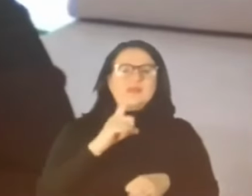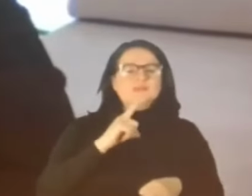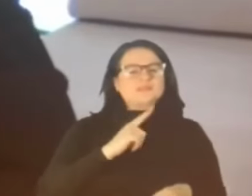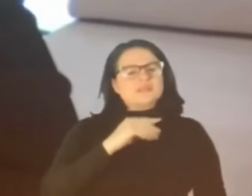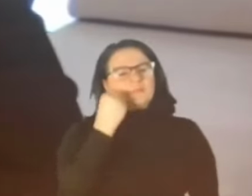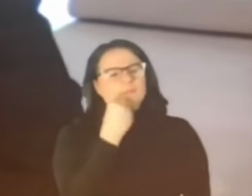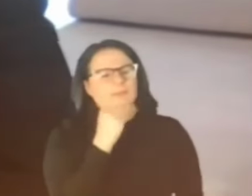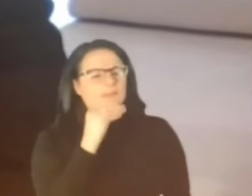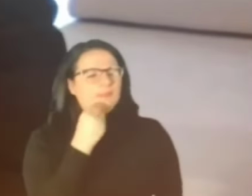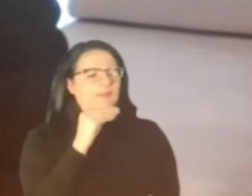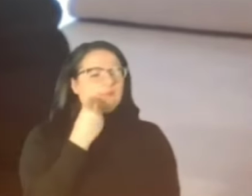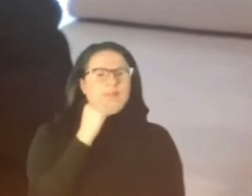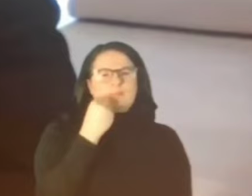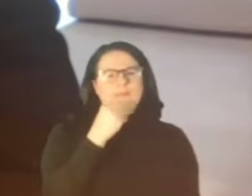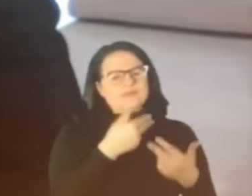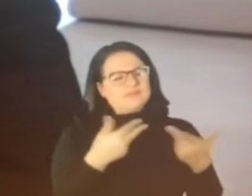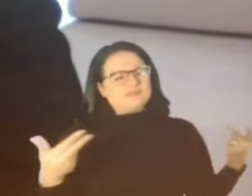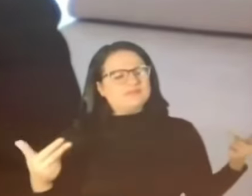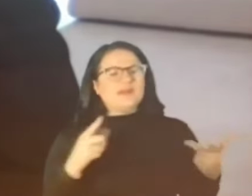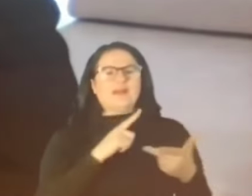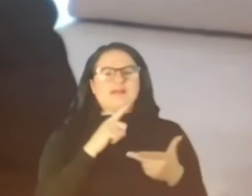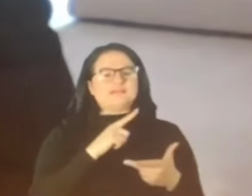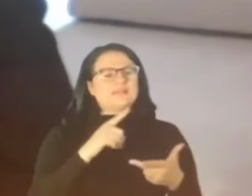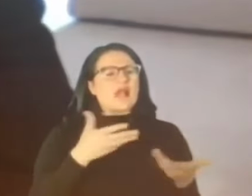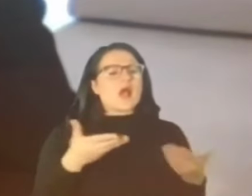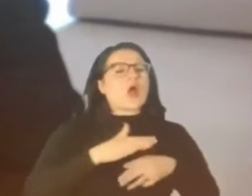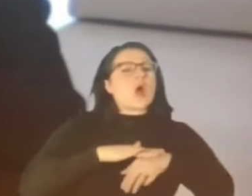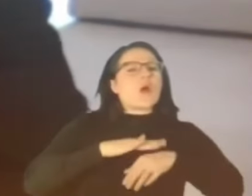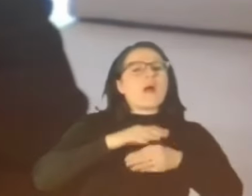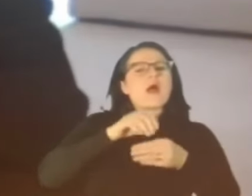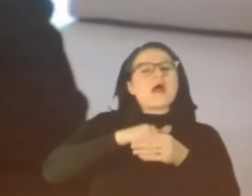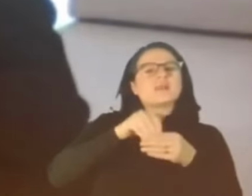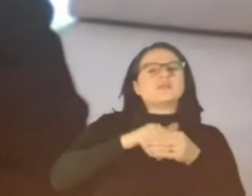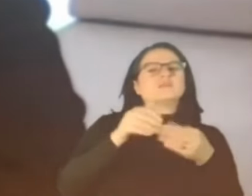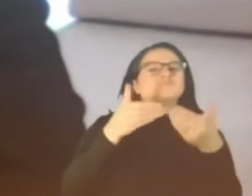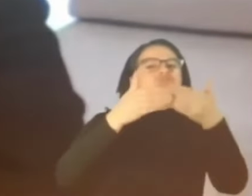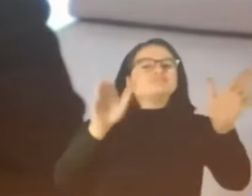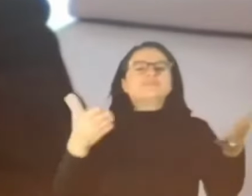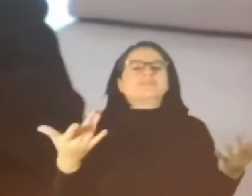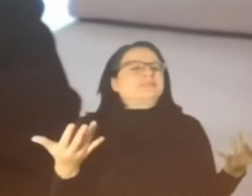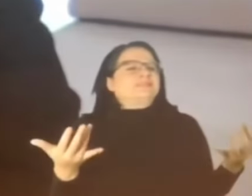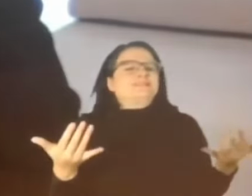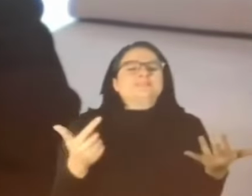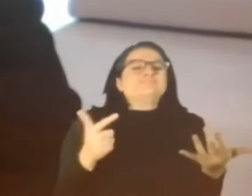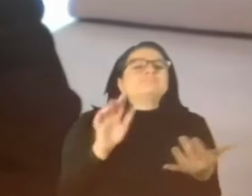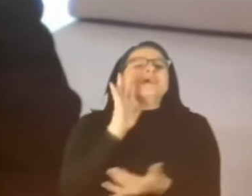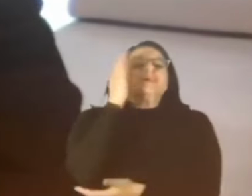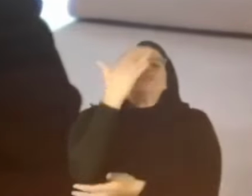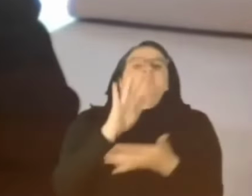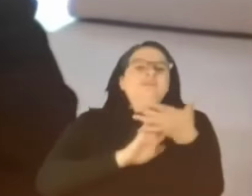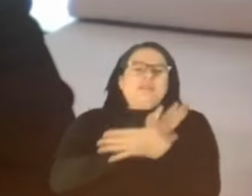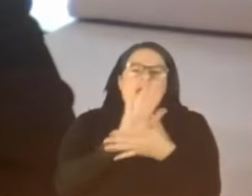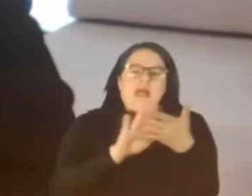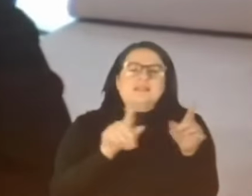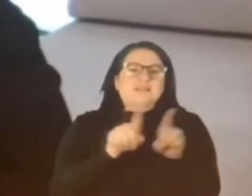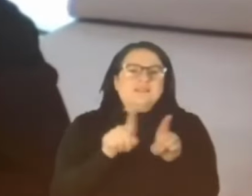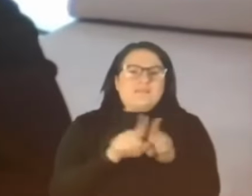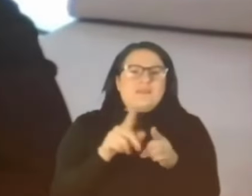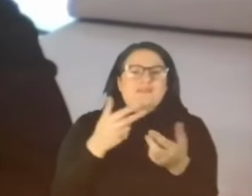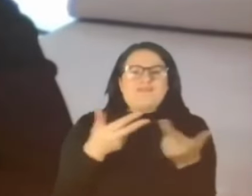fragilizada quando as eleições ficam em aberto pela indecidibilidade e pela impreclusividade das